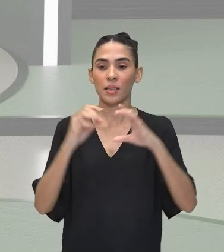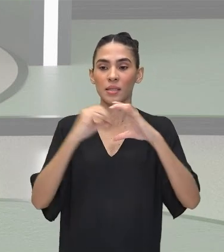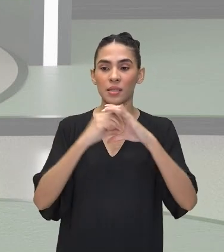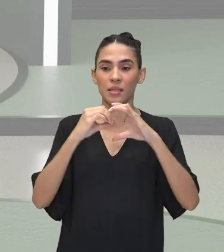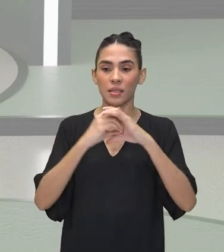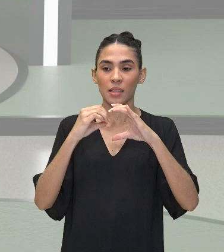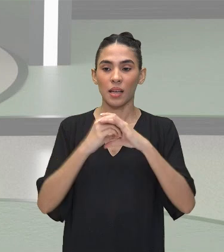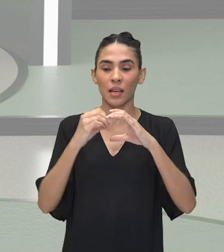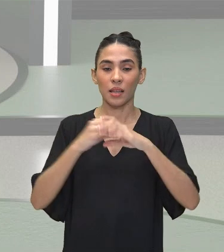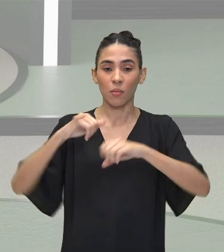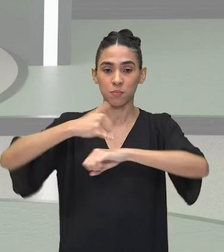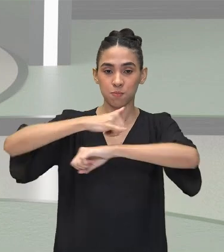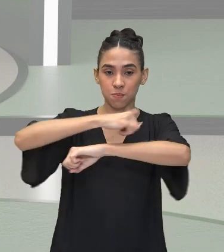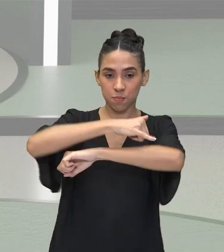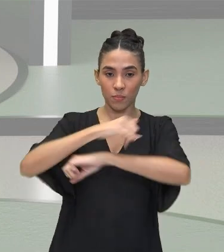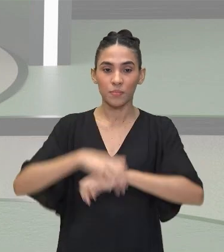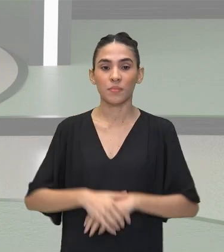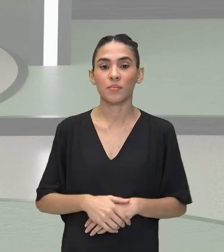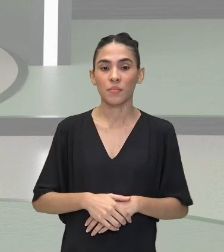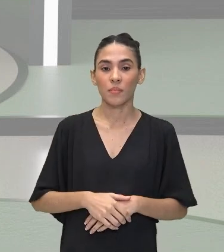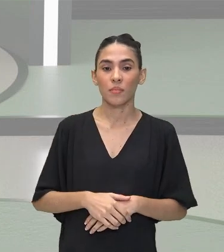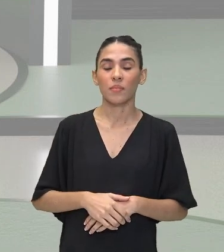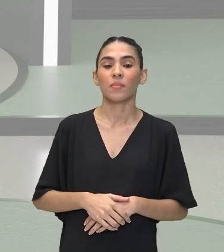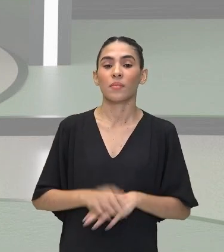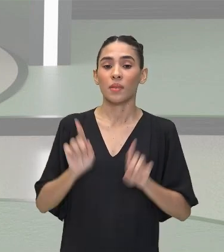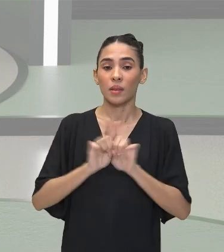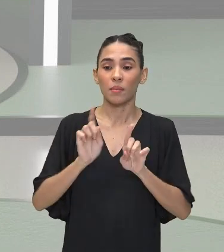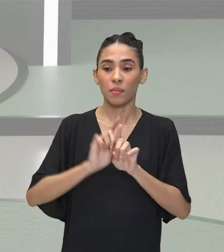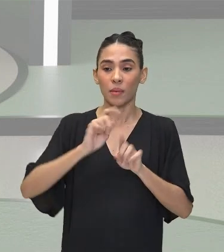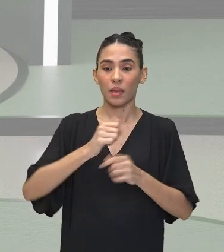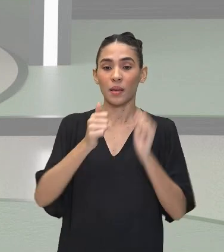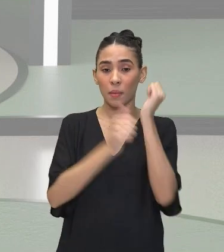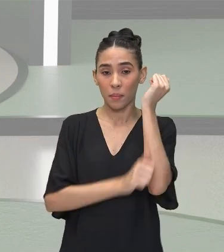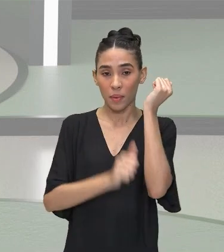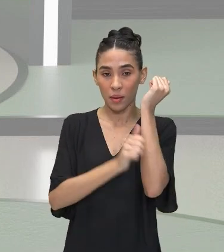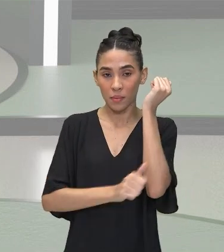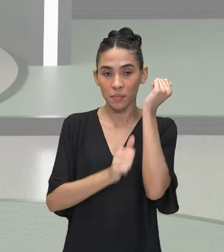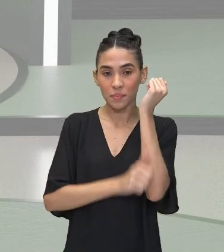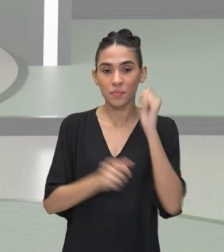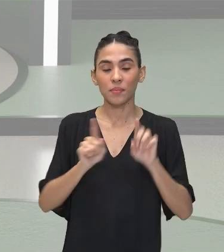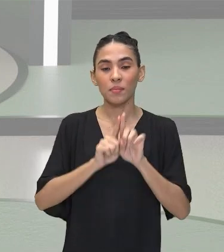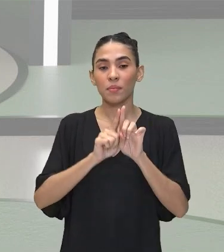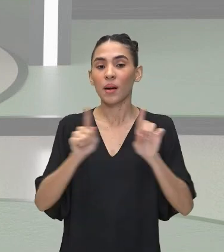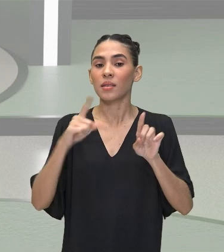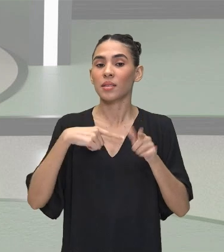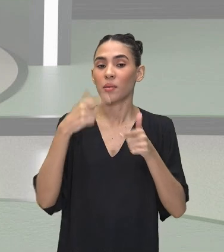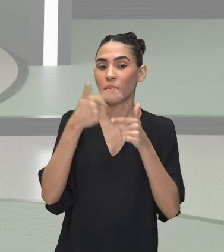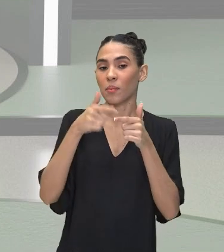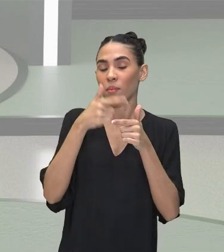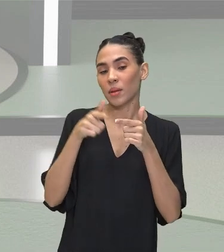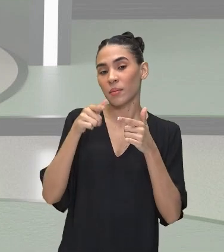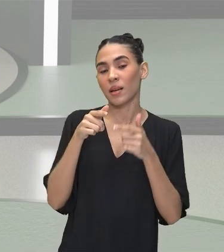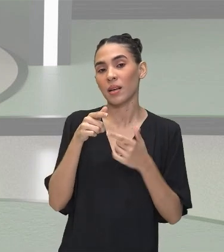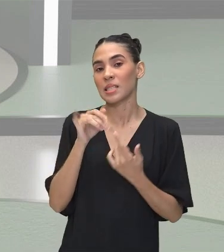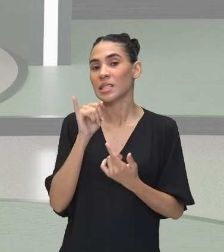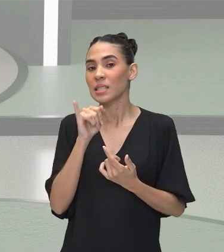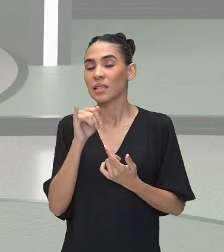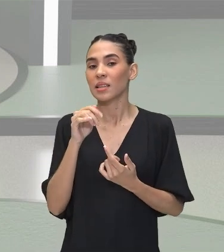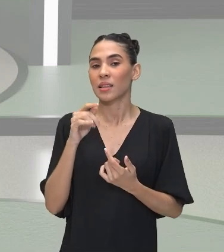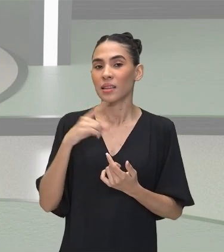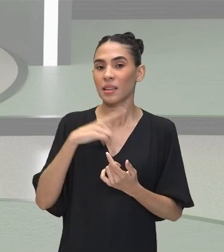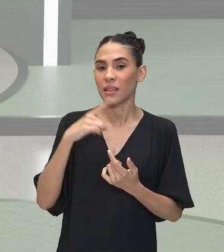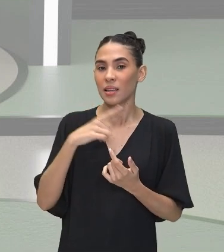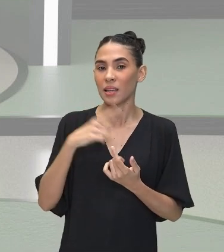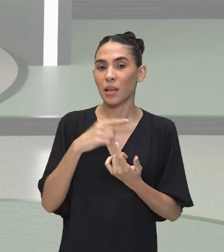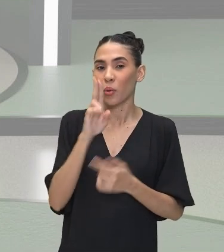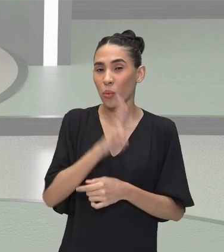adiposas. E são excretadas com as fezes, né? Mas tem um problema. Quando tem o consumo